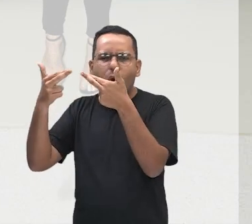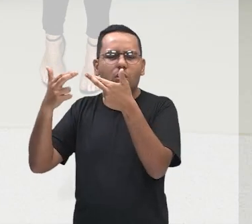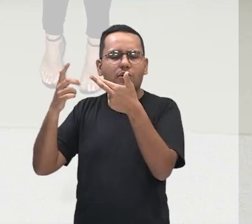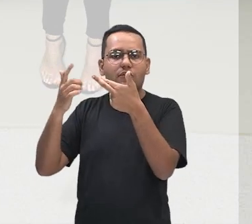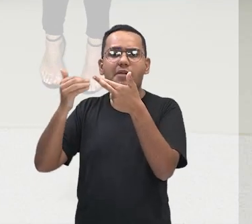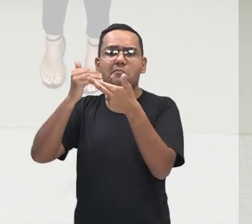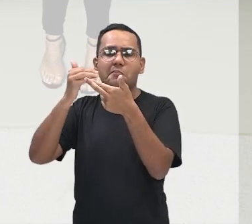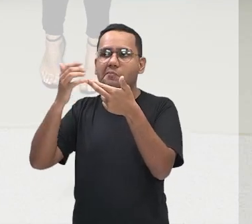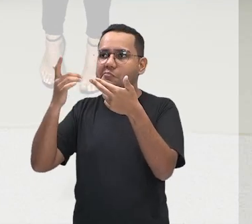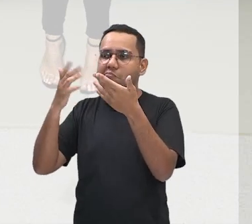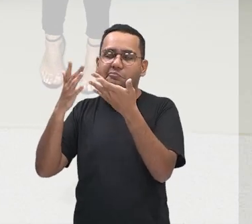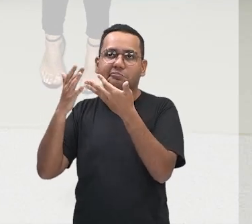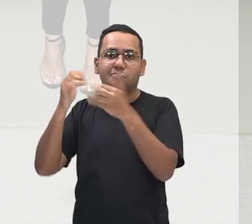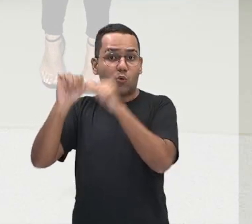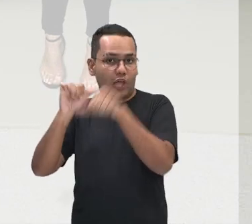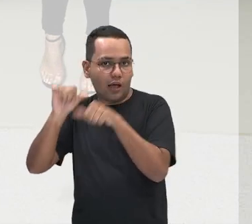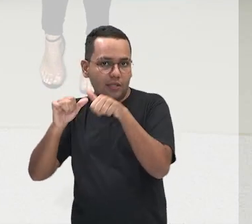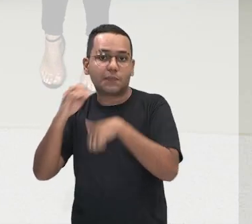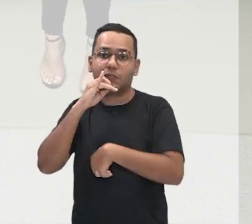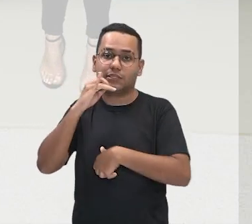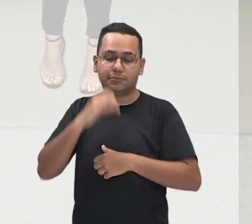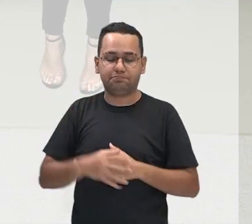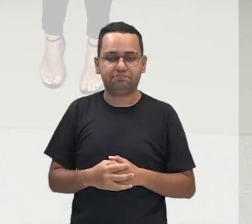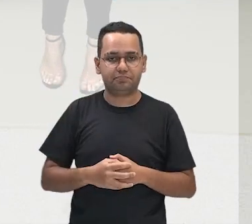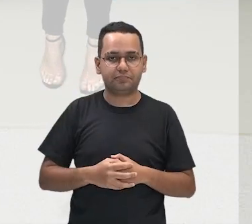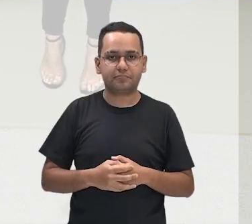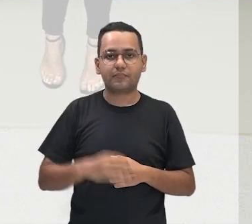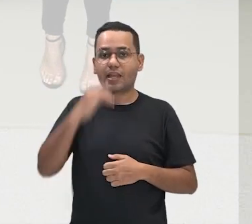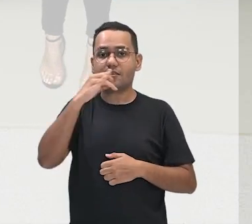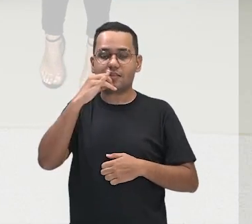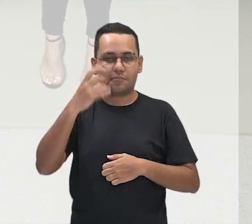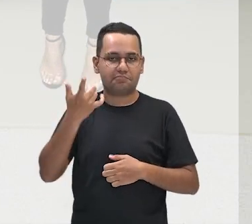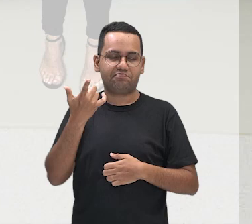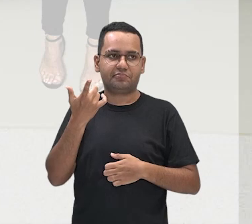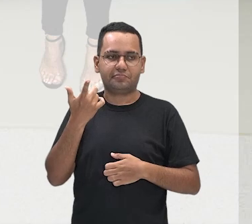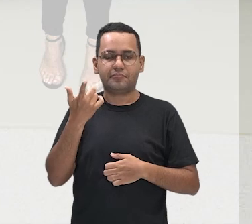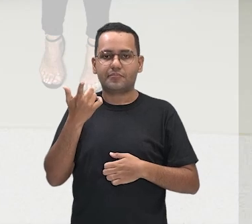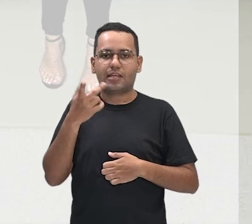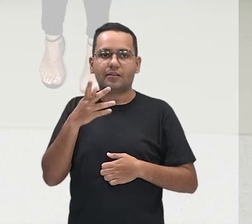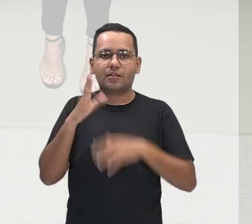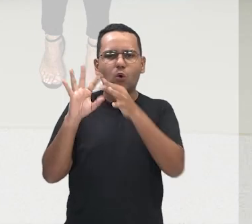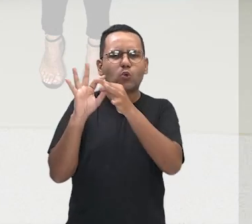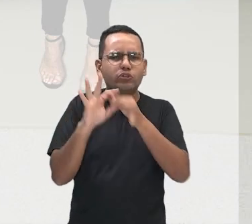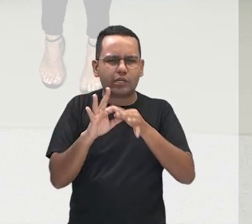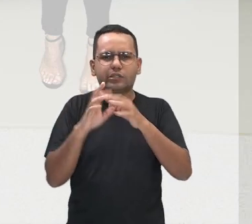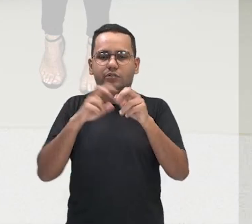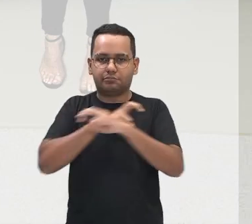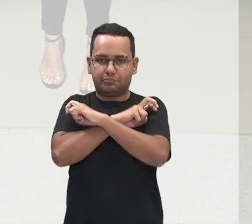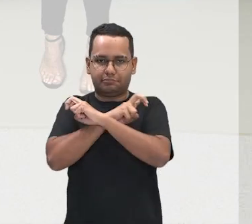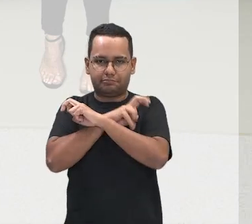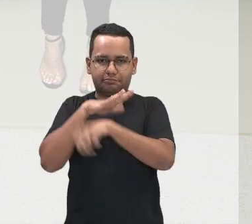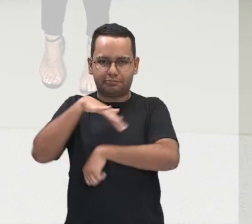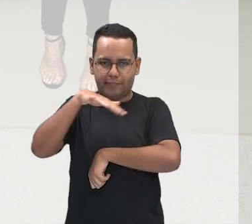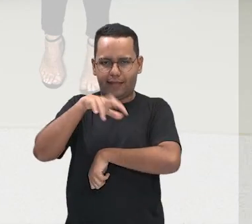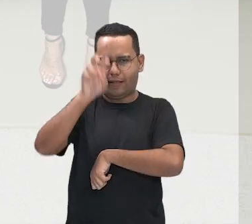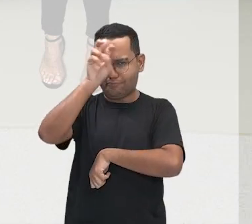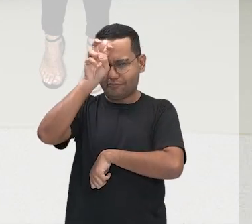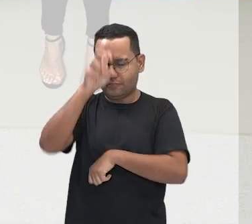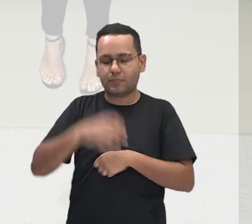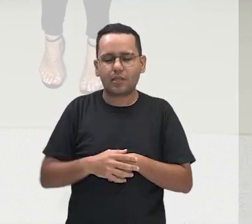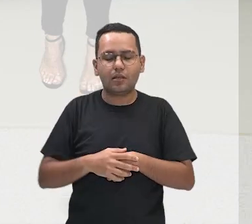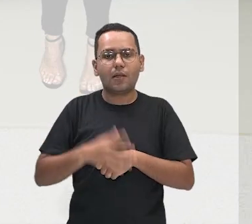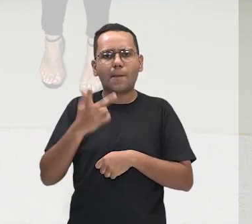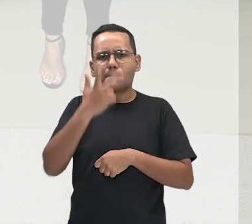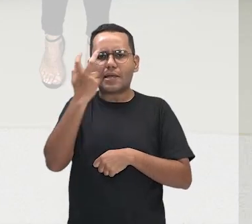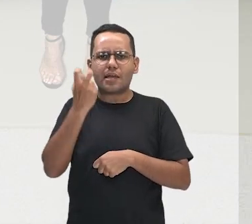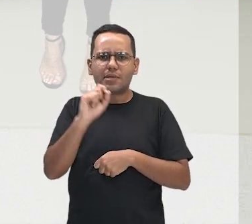Egito, nas pirâmides. Olha a ação do tempo, o vento, a chuva, o sol. As pirâmides elas já estão lá em pé, a gente consegue